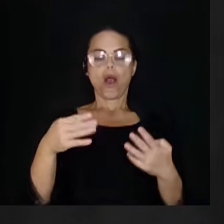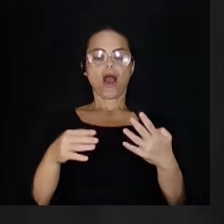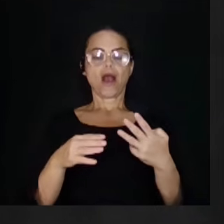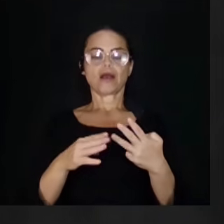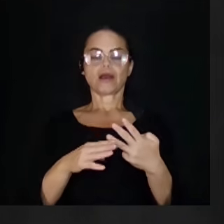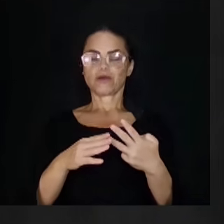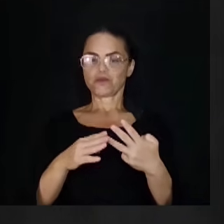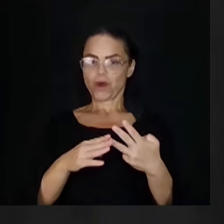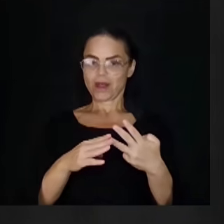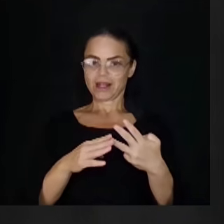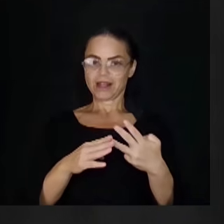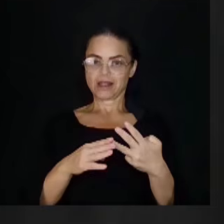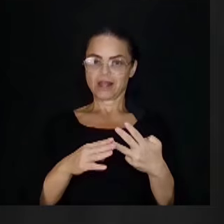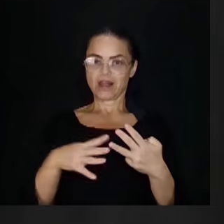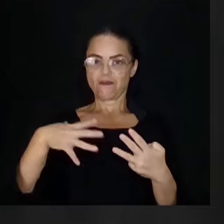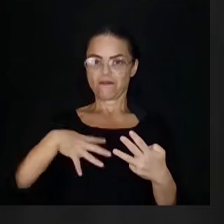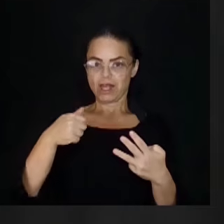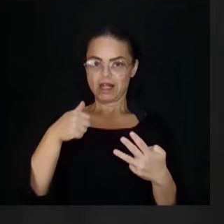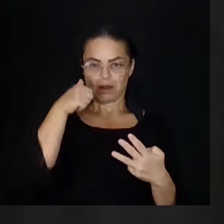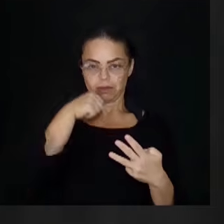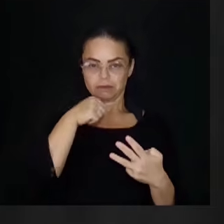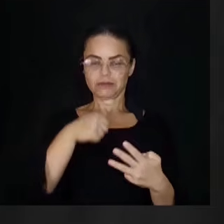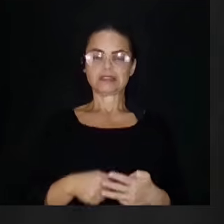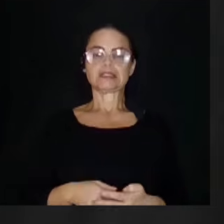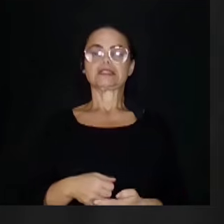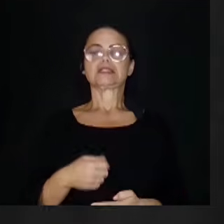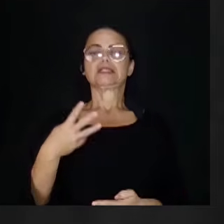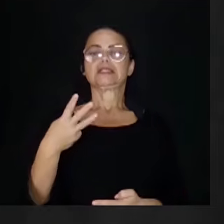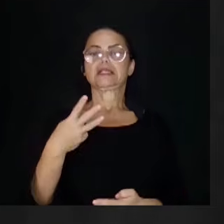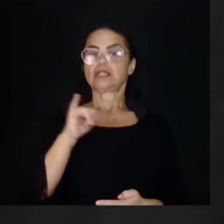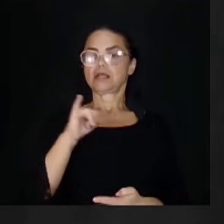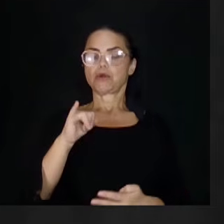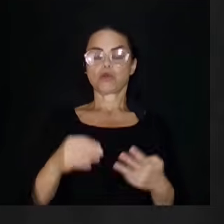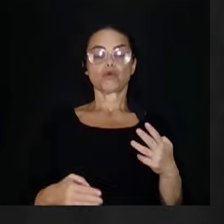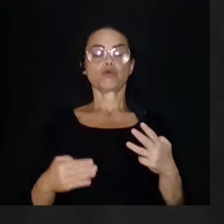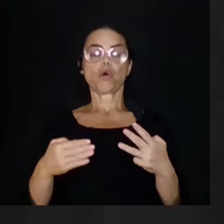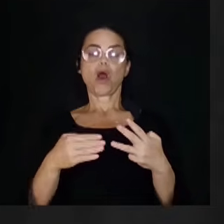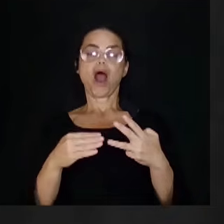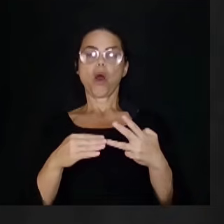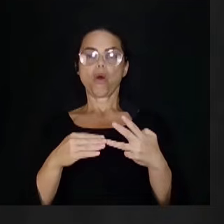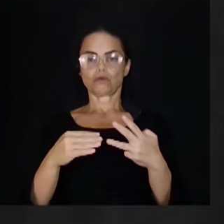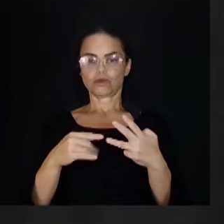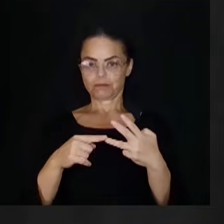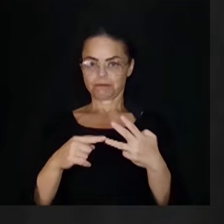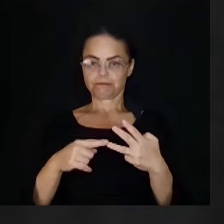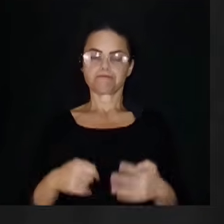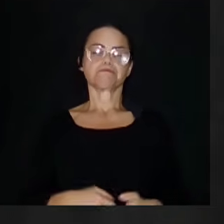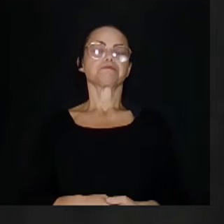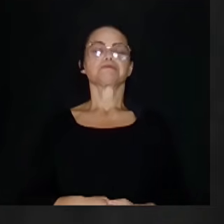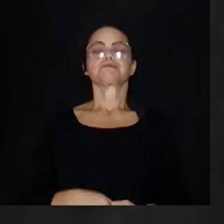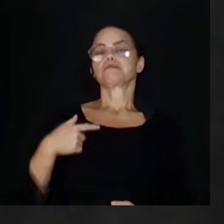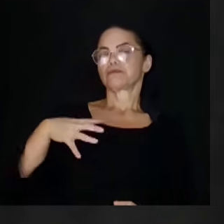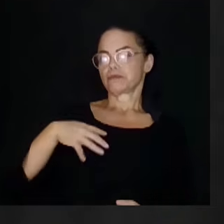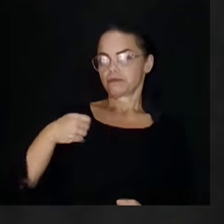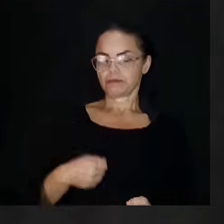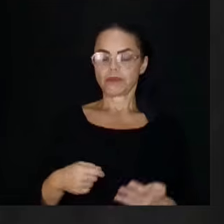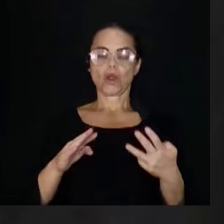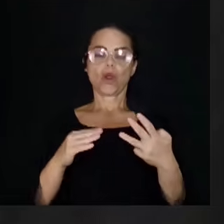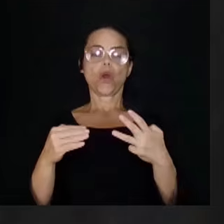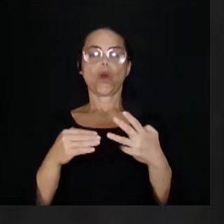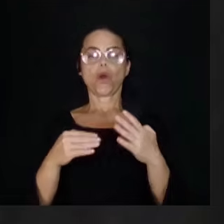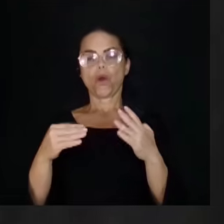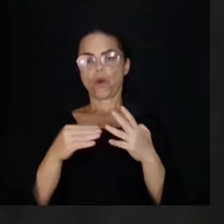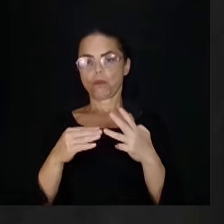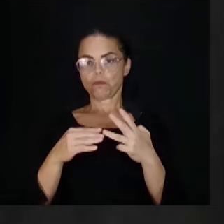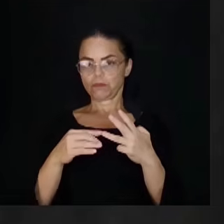que assim a gente sempre falava, né? E por ser a filha caçula, foi lá que eu aprendi o